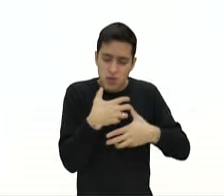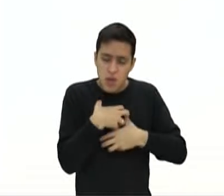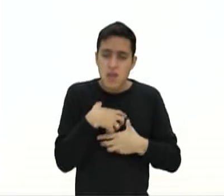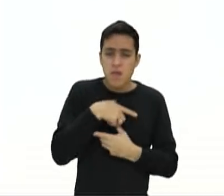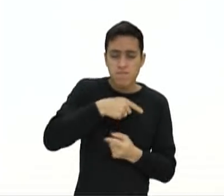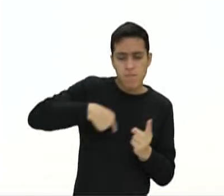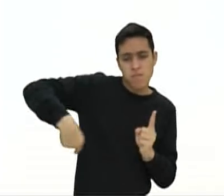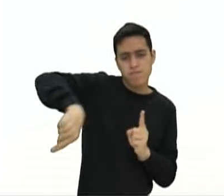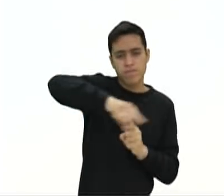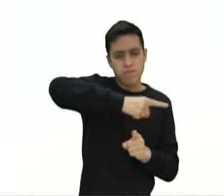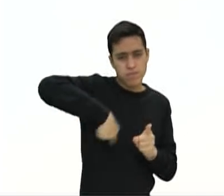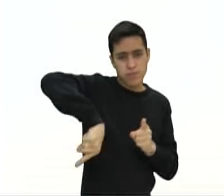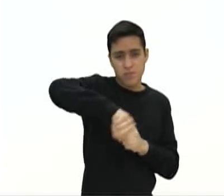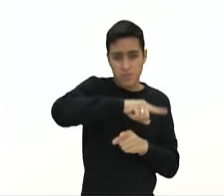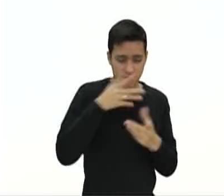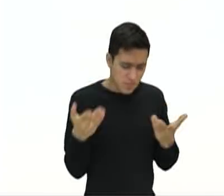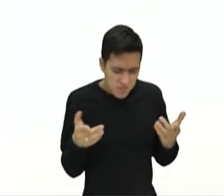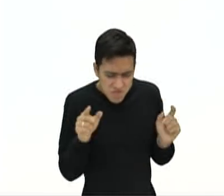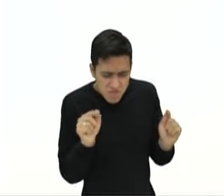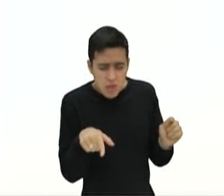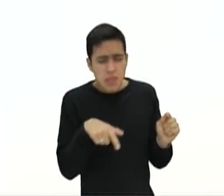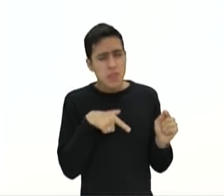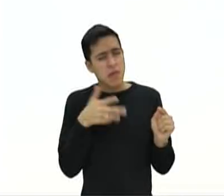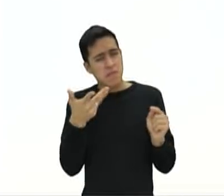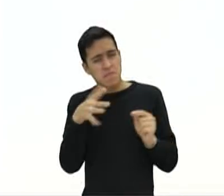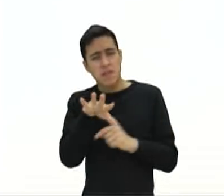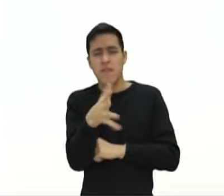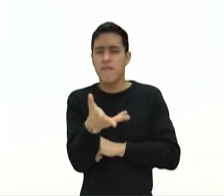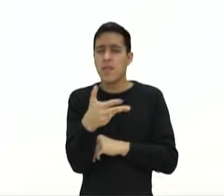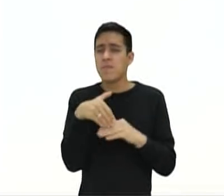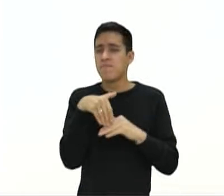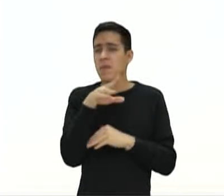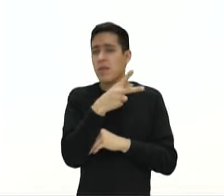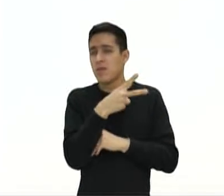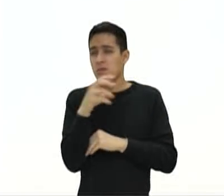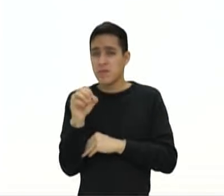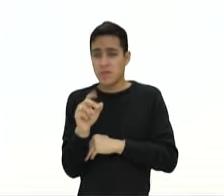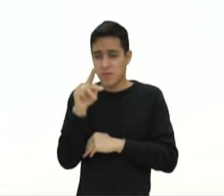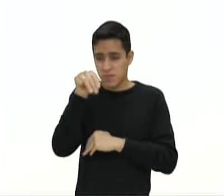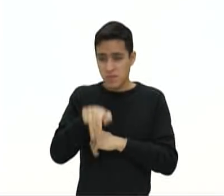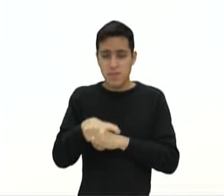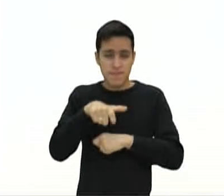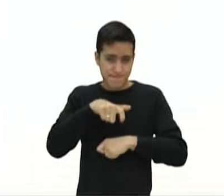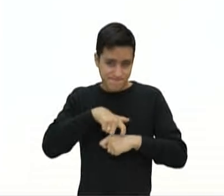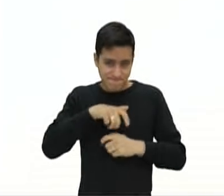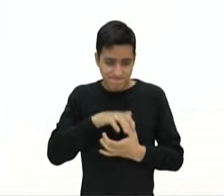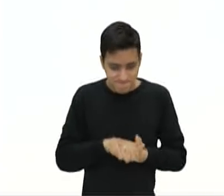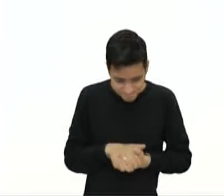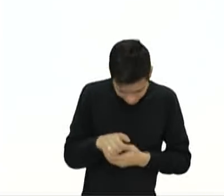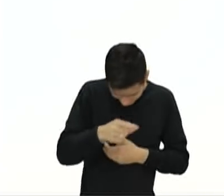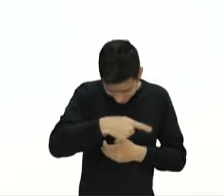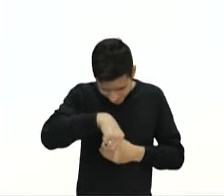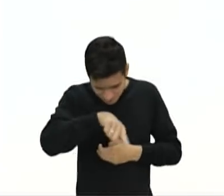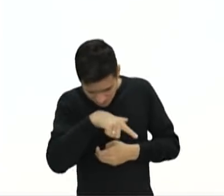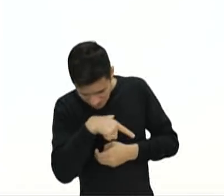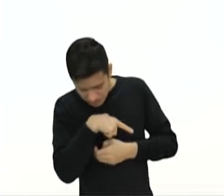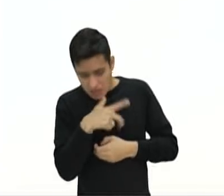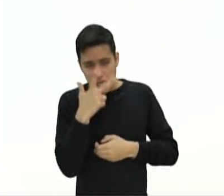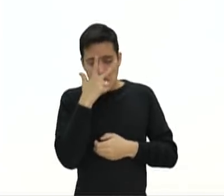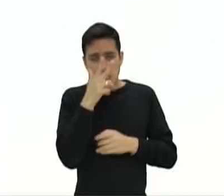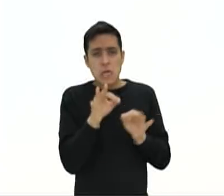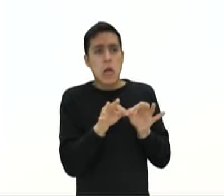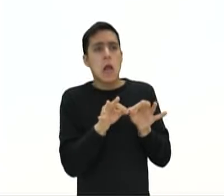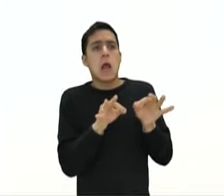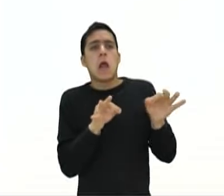circular. Geralmente apresentam uma velocidade superior a 200 km por hora e possuem uma larga